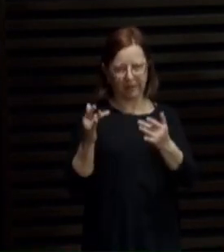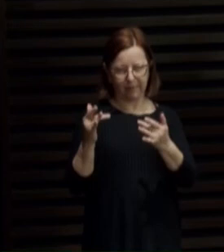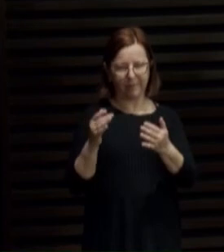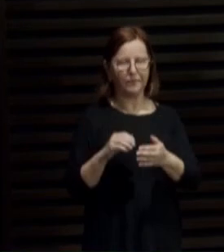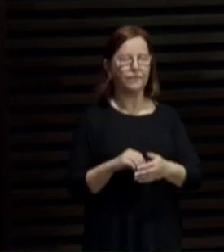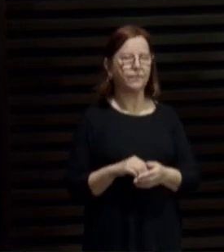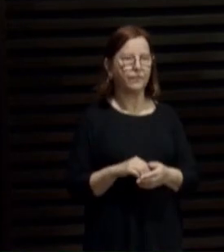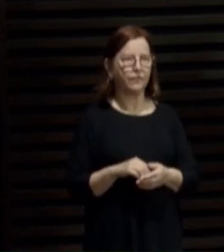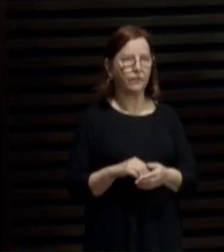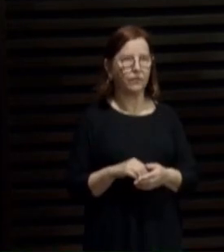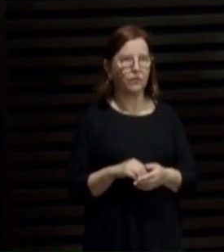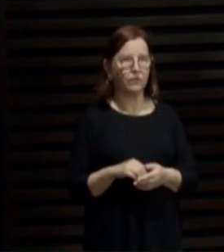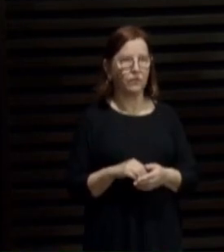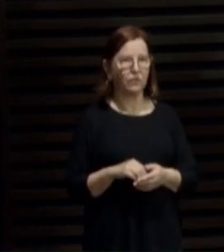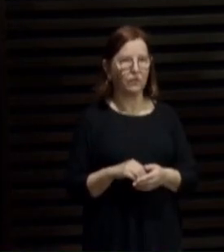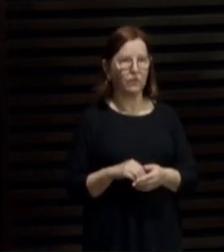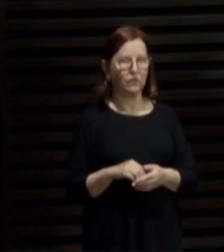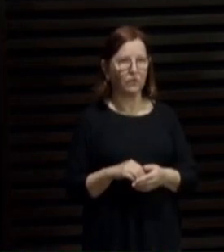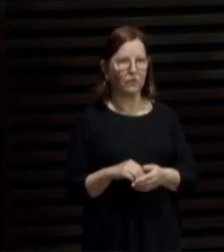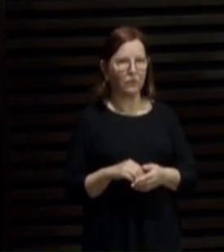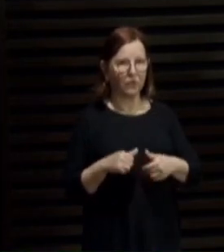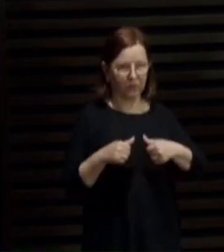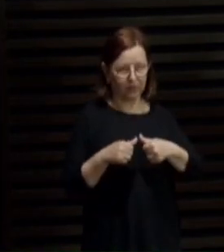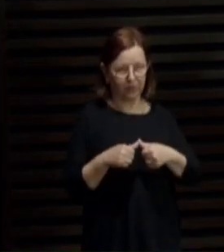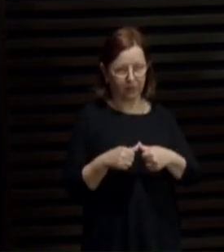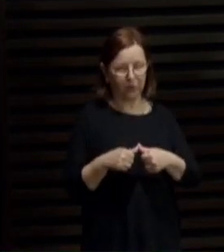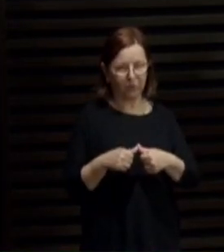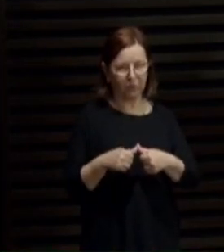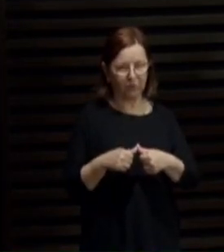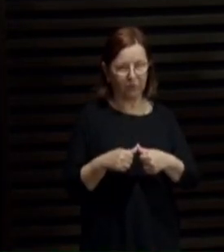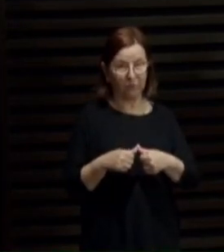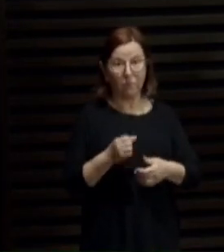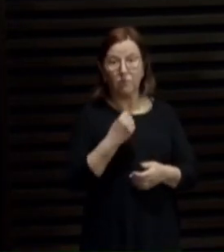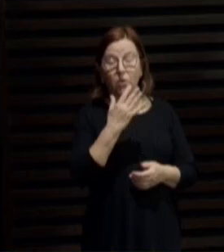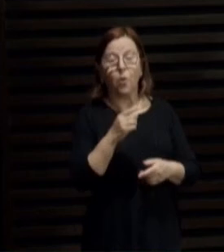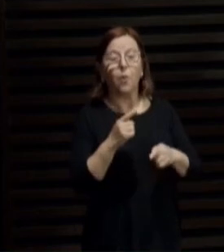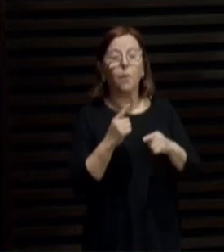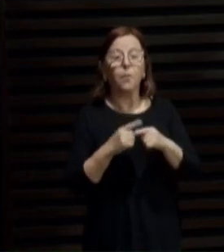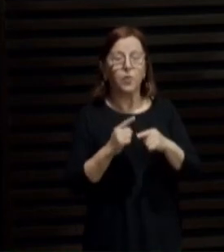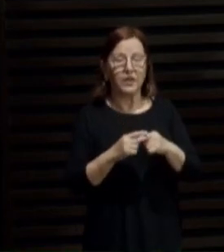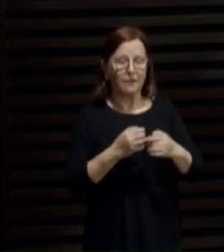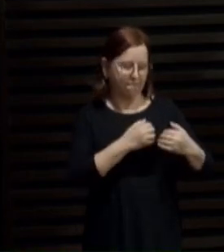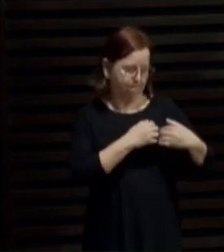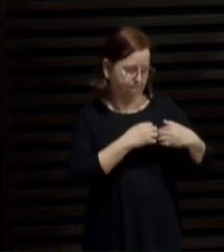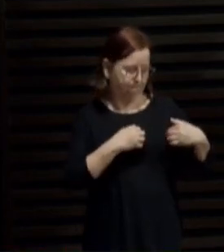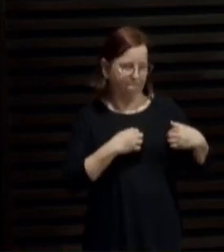Isso para mim já foi maravilhoso. Abrir o peito.